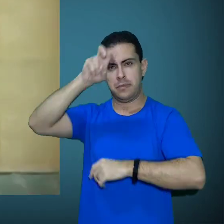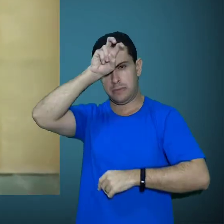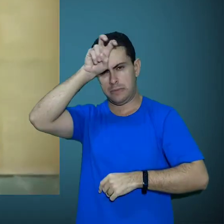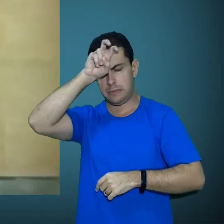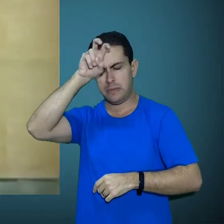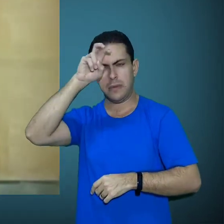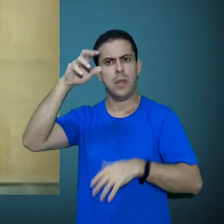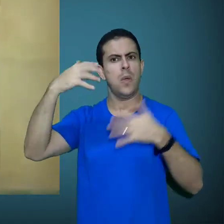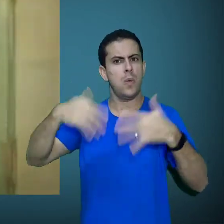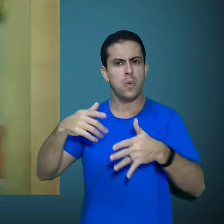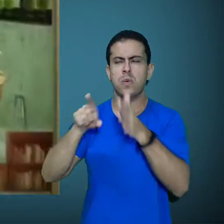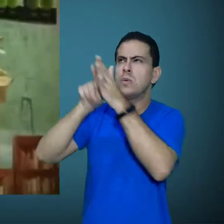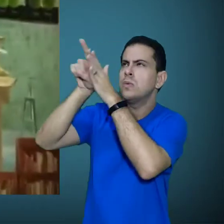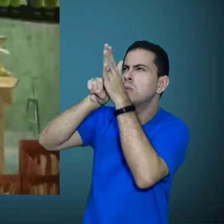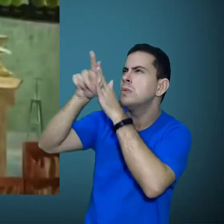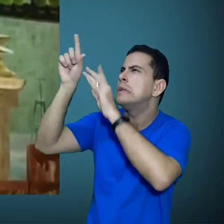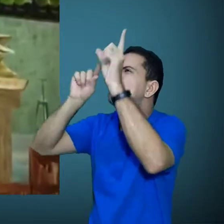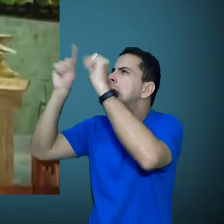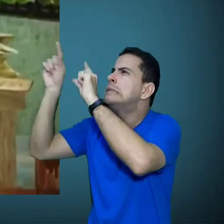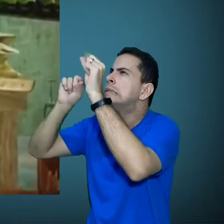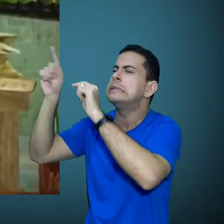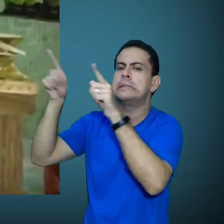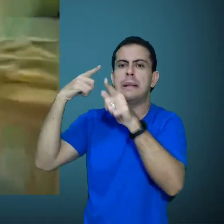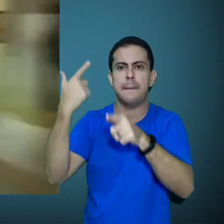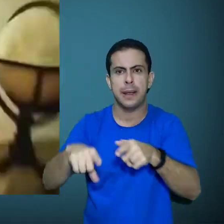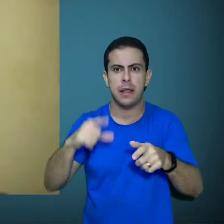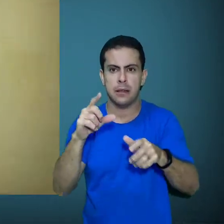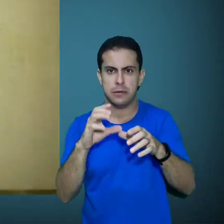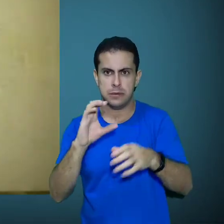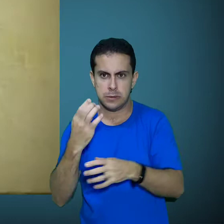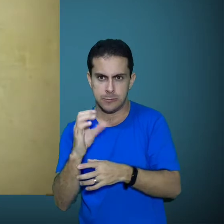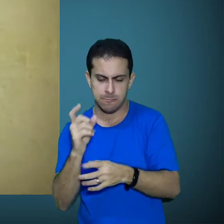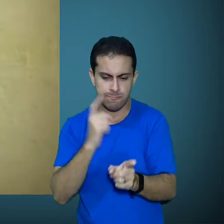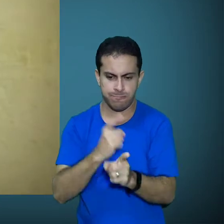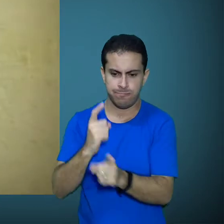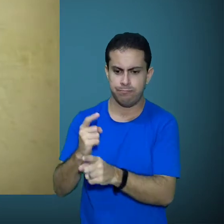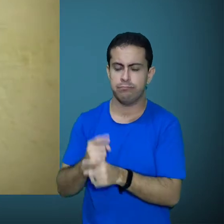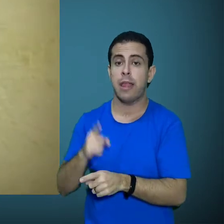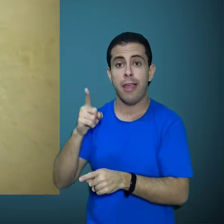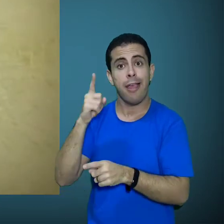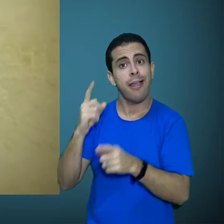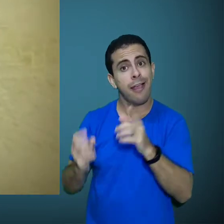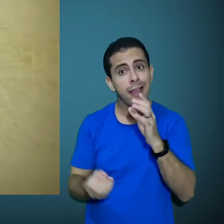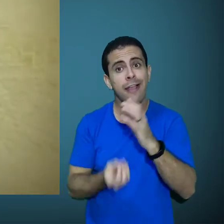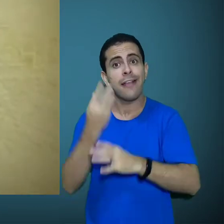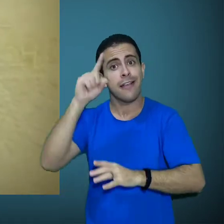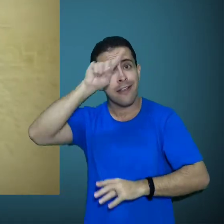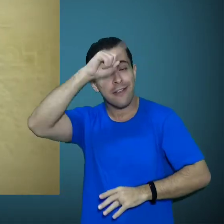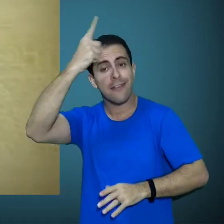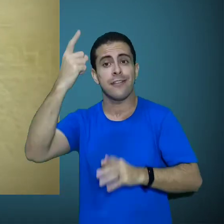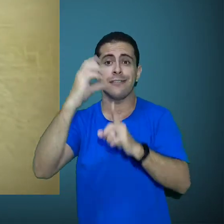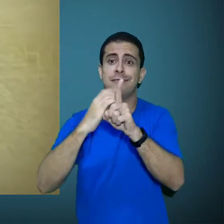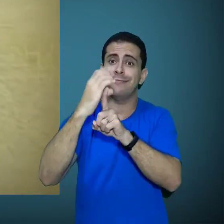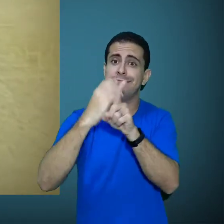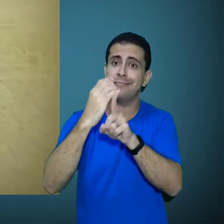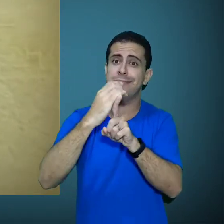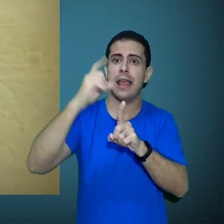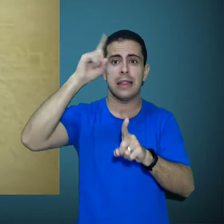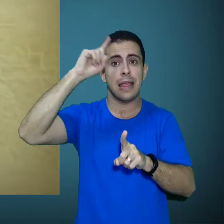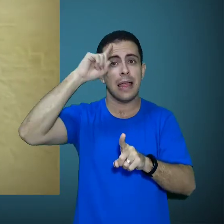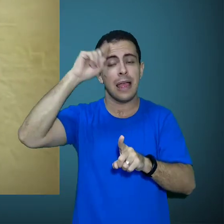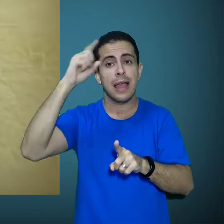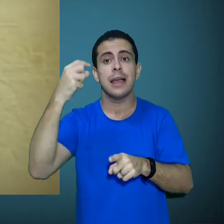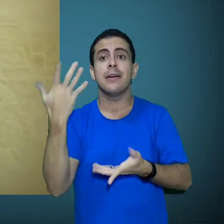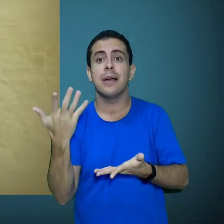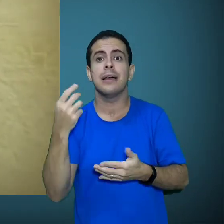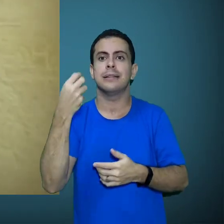Os antigos egípcios foram grandes astrônomos e cientistas. Na verdade, eles criaram o calendário de 365 dias